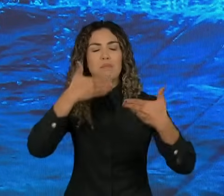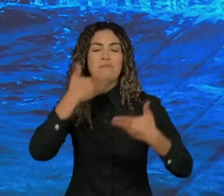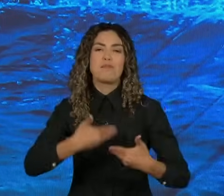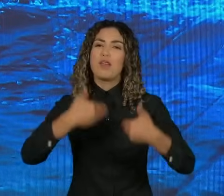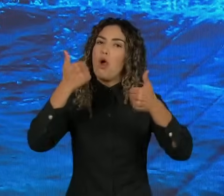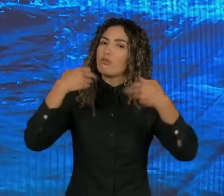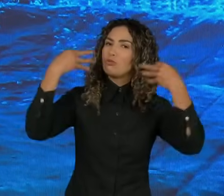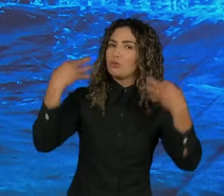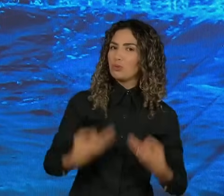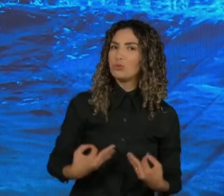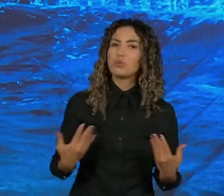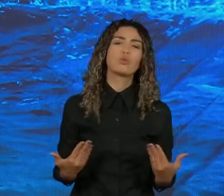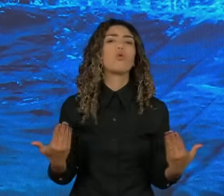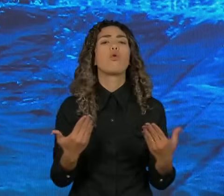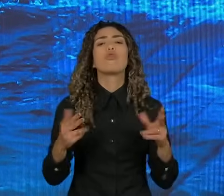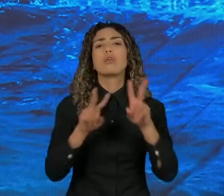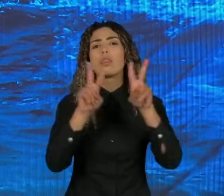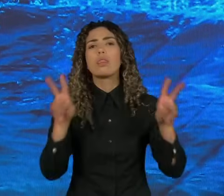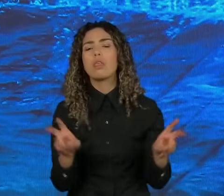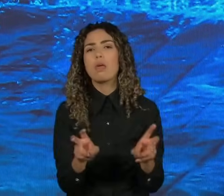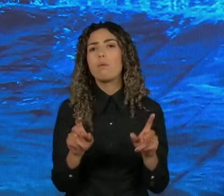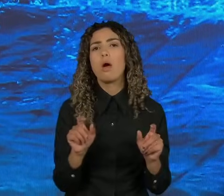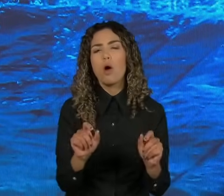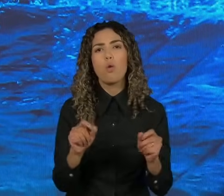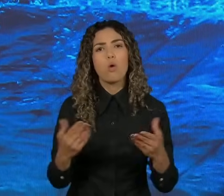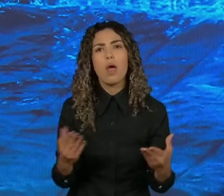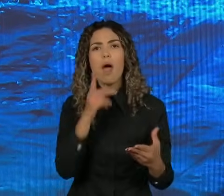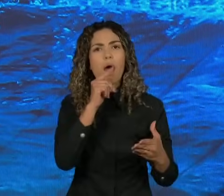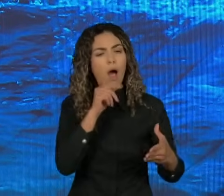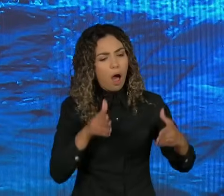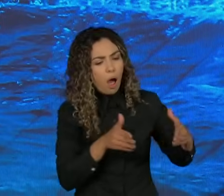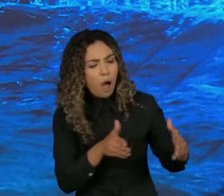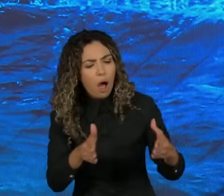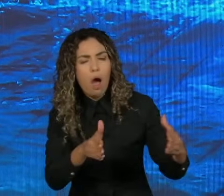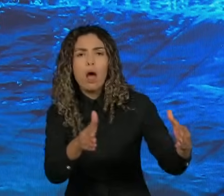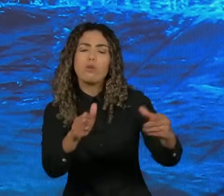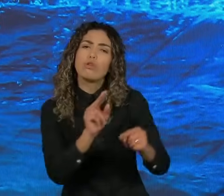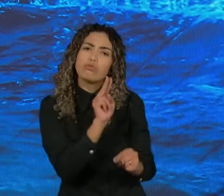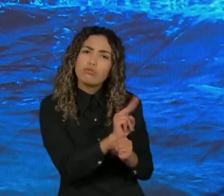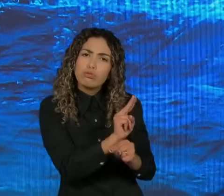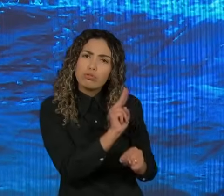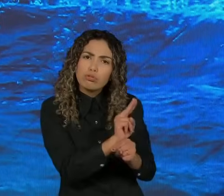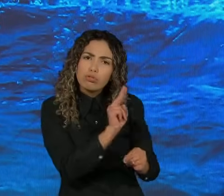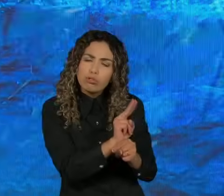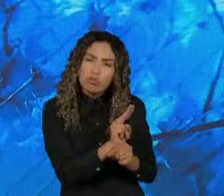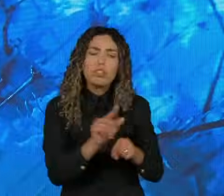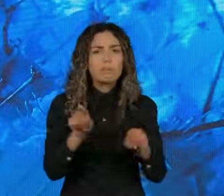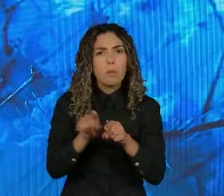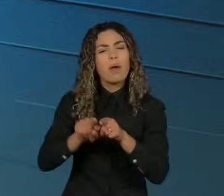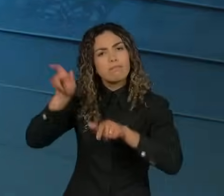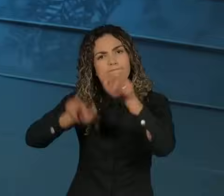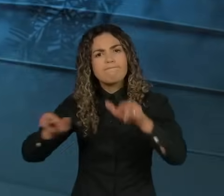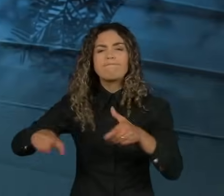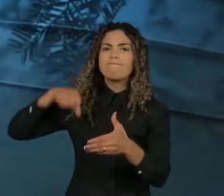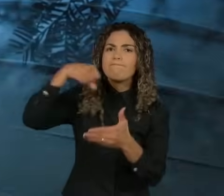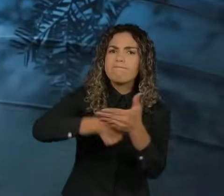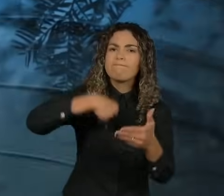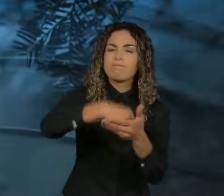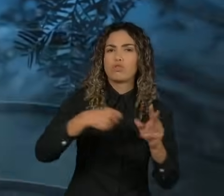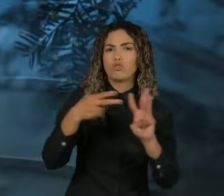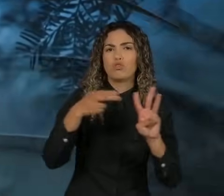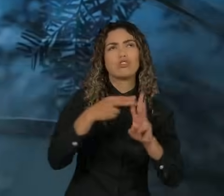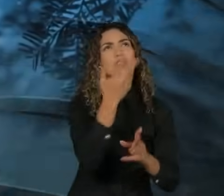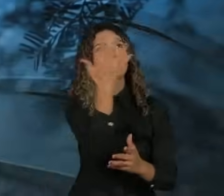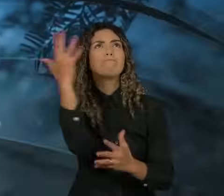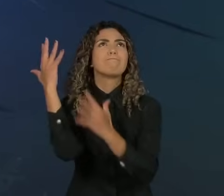temas principais: a defesa dos cursos d'água, uma ativista indígena e a natureza exuberante.